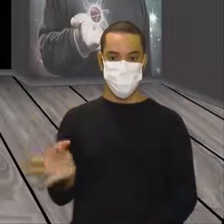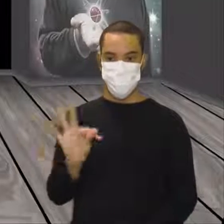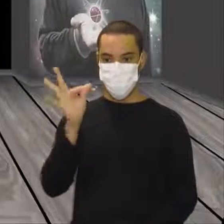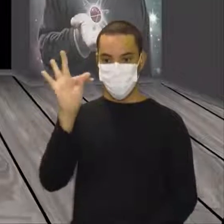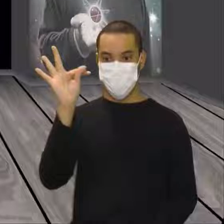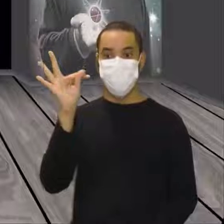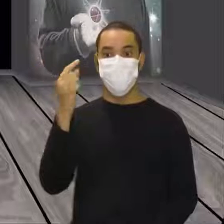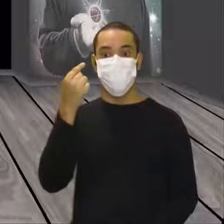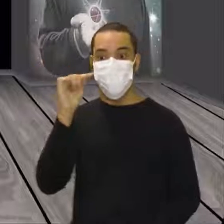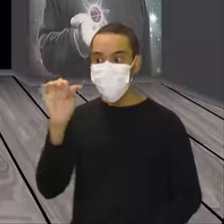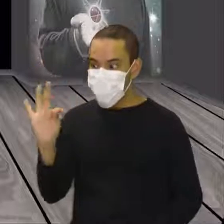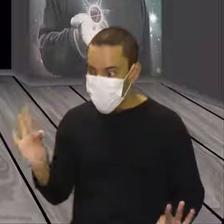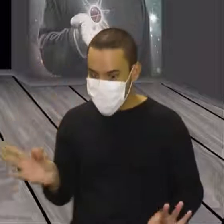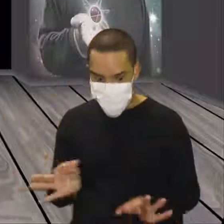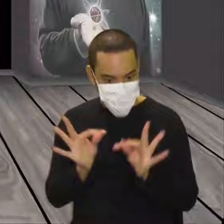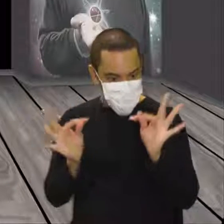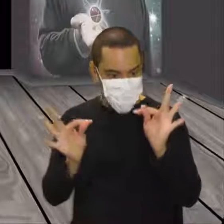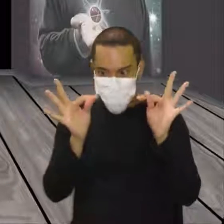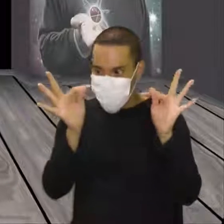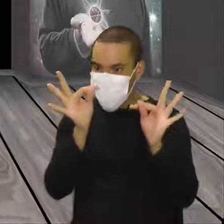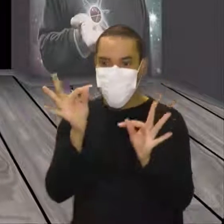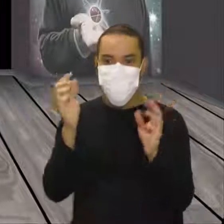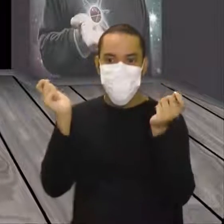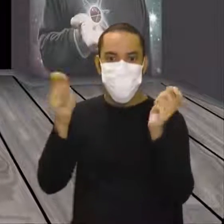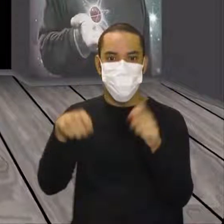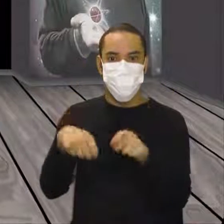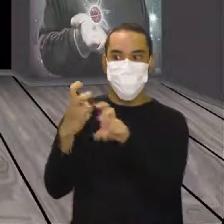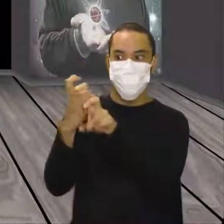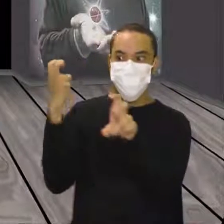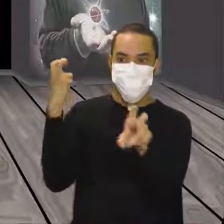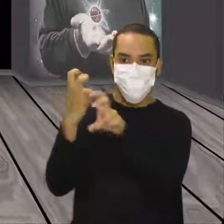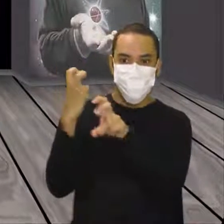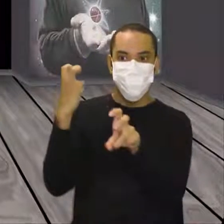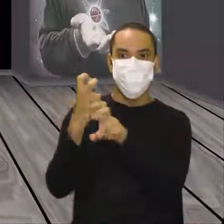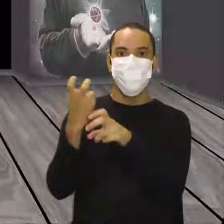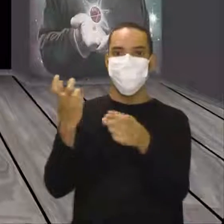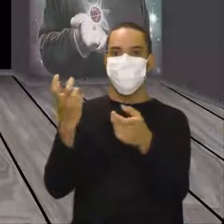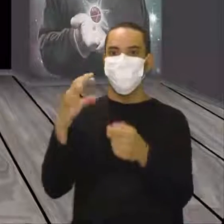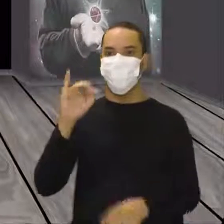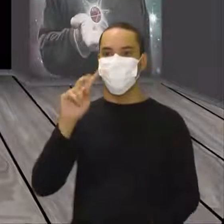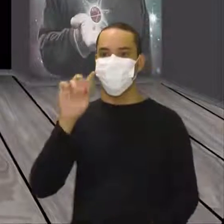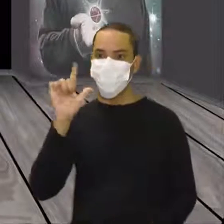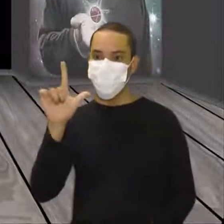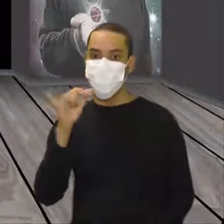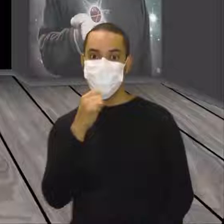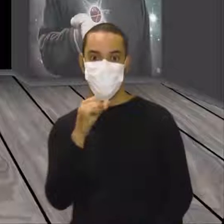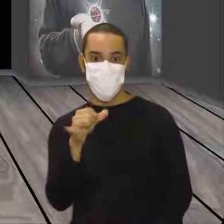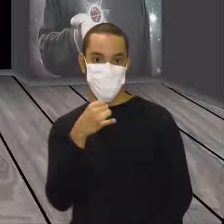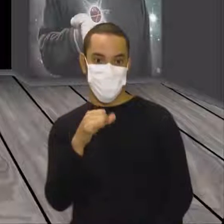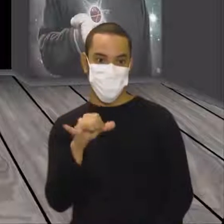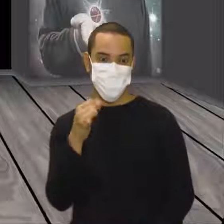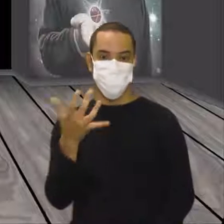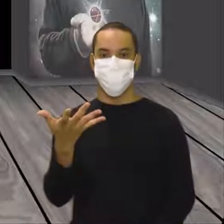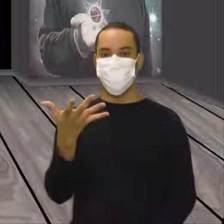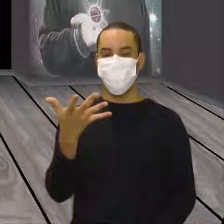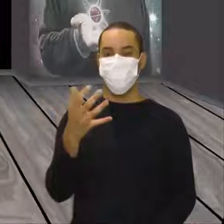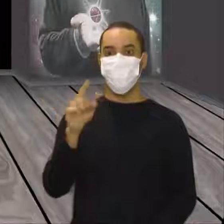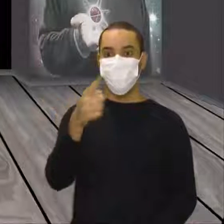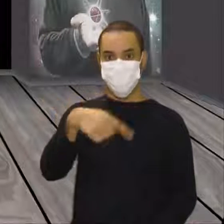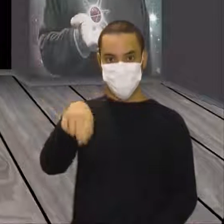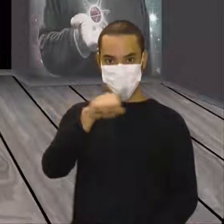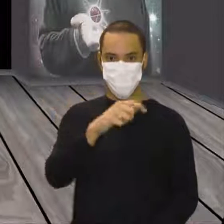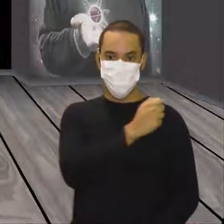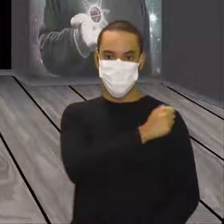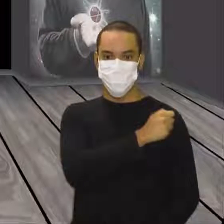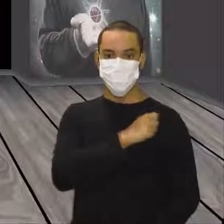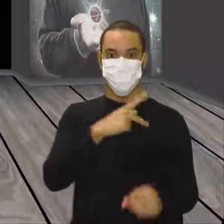quem sabe, né, sai daí um engenheiro elétrico, um engenheiro civil, ou, como a gente fala, né, os alunos da NASA, né,